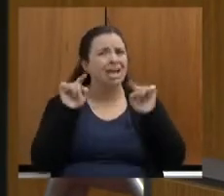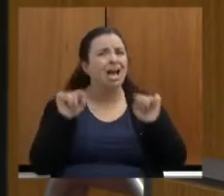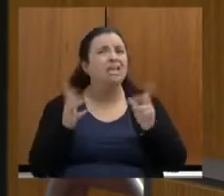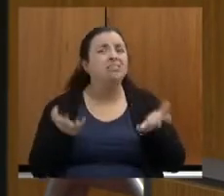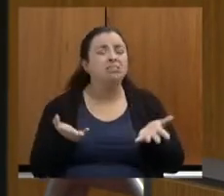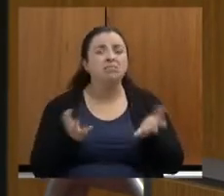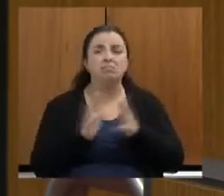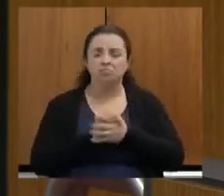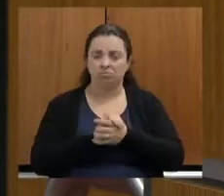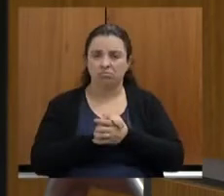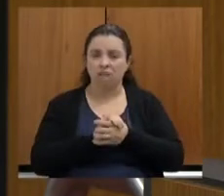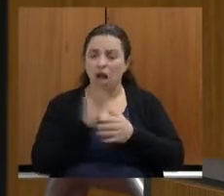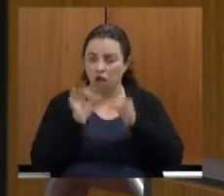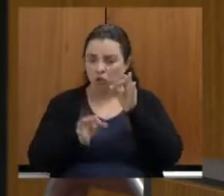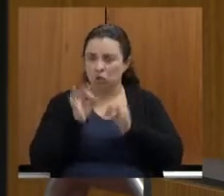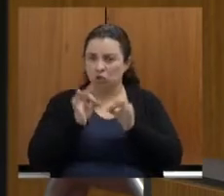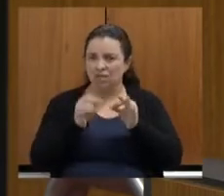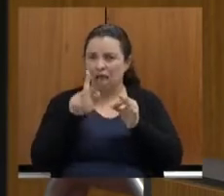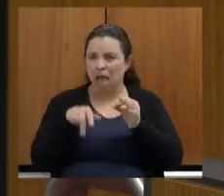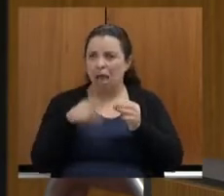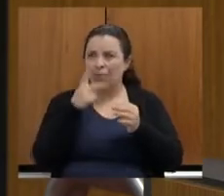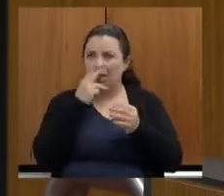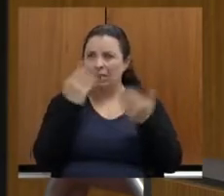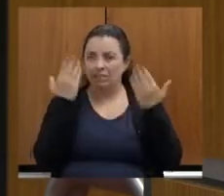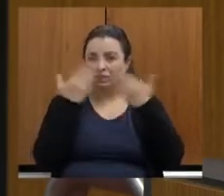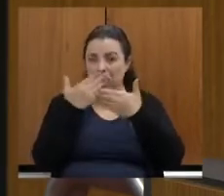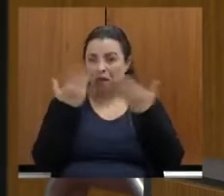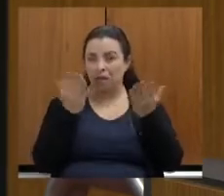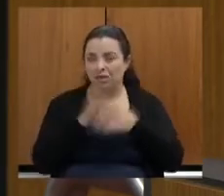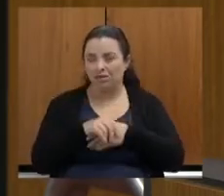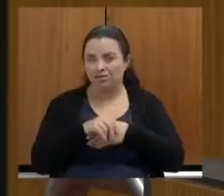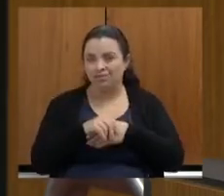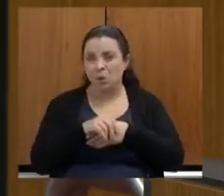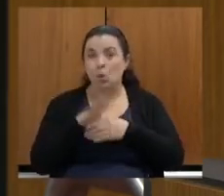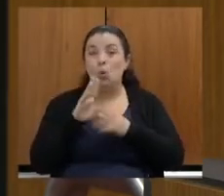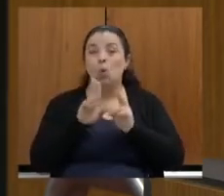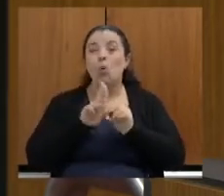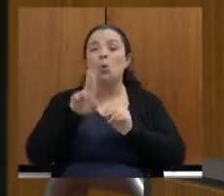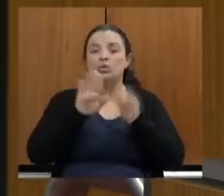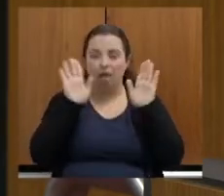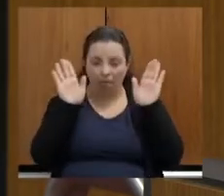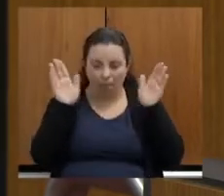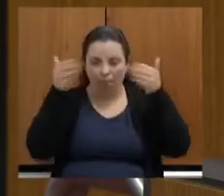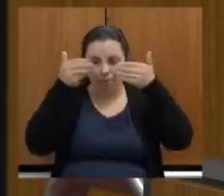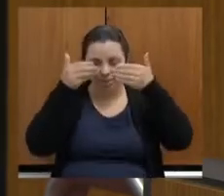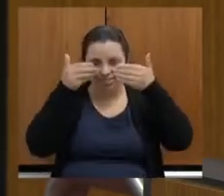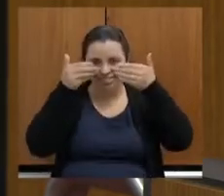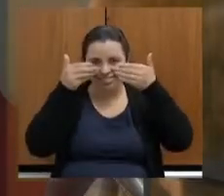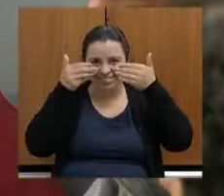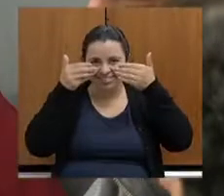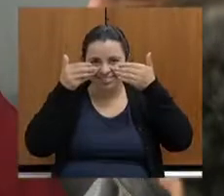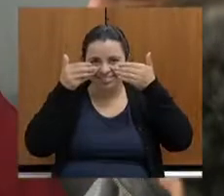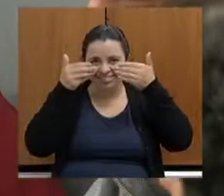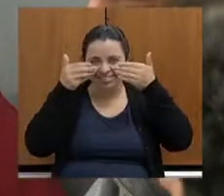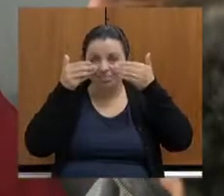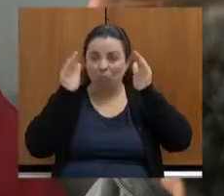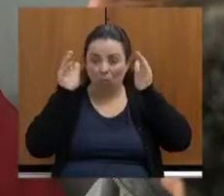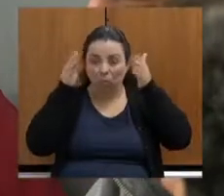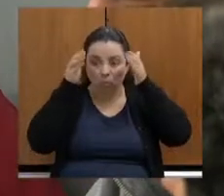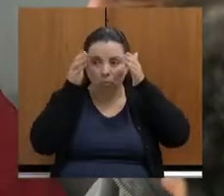fato a justiça é cega ela usa aquelas vendas mas ela usa aquelas vendas de